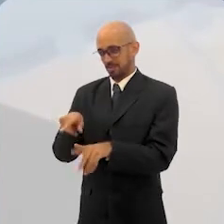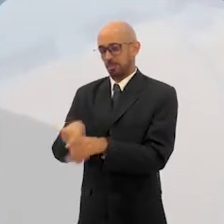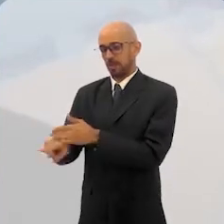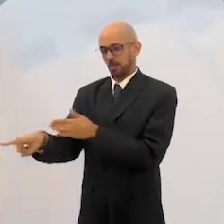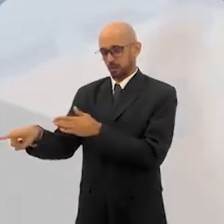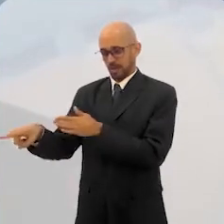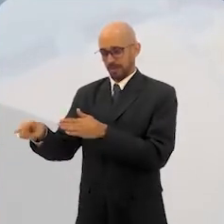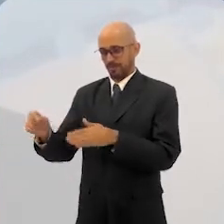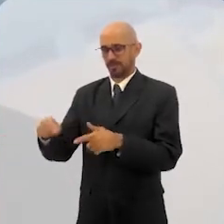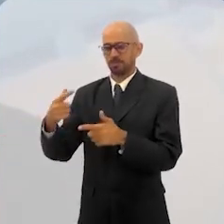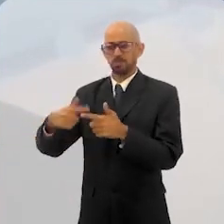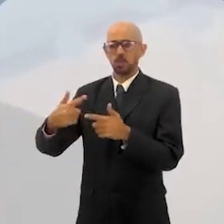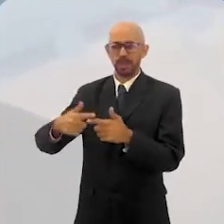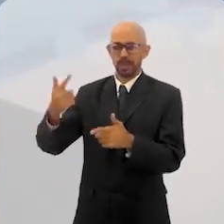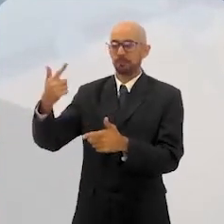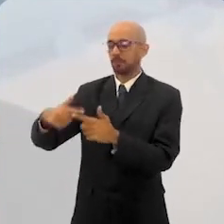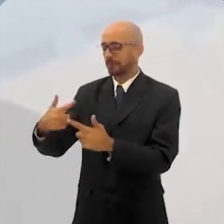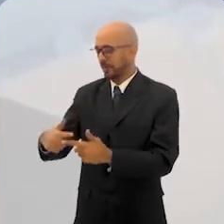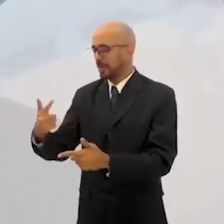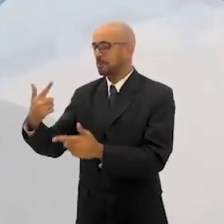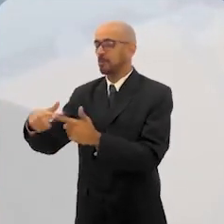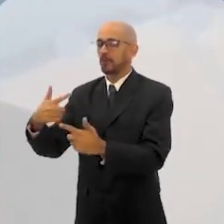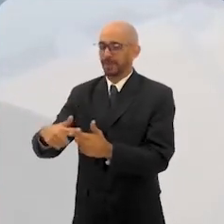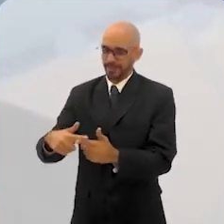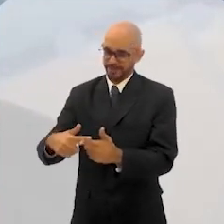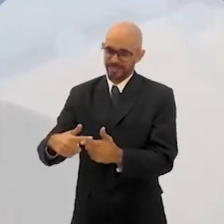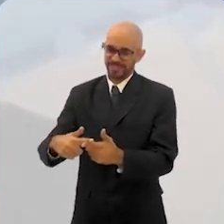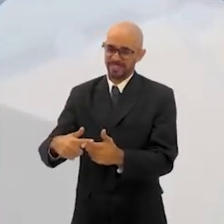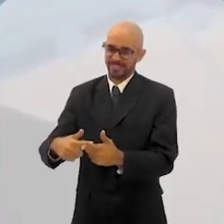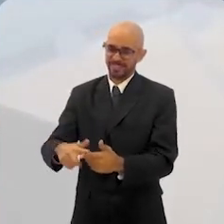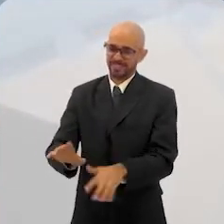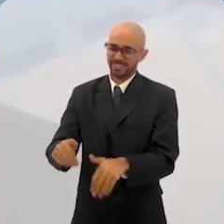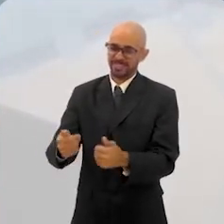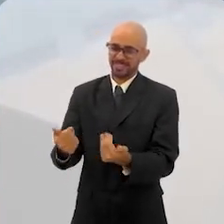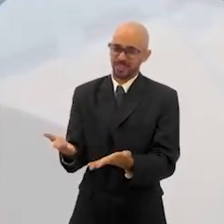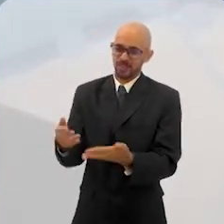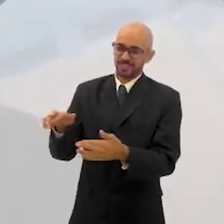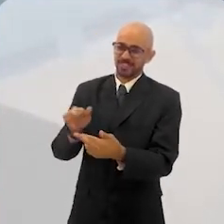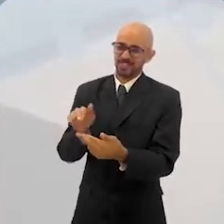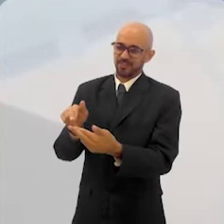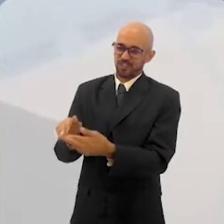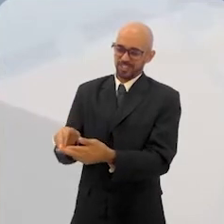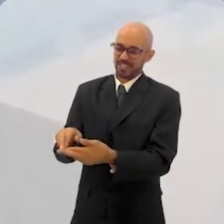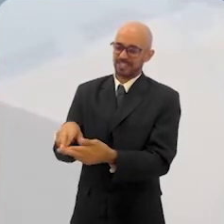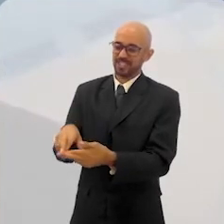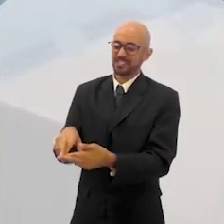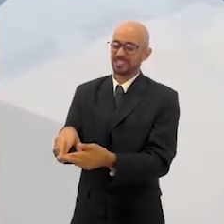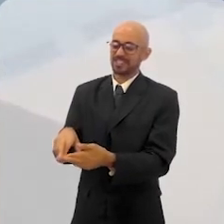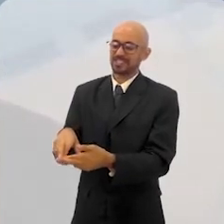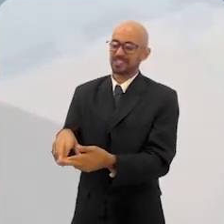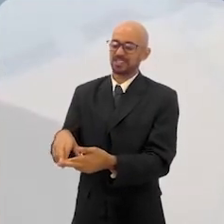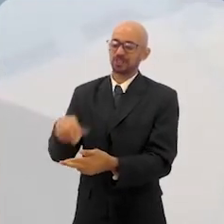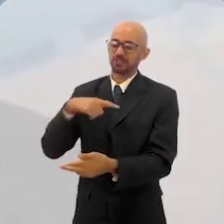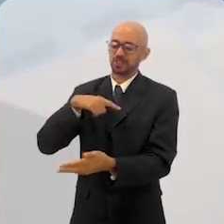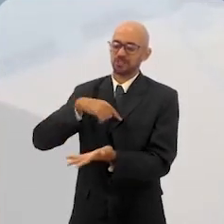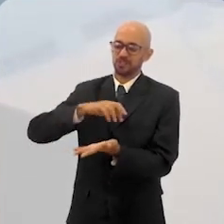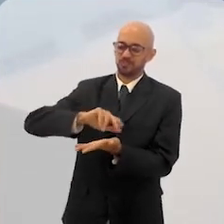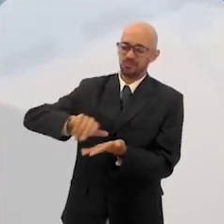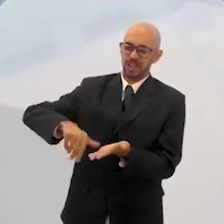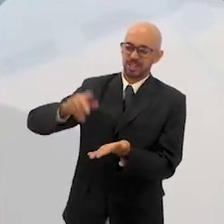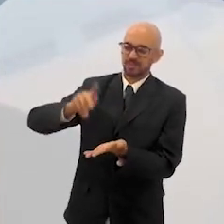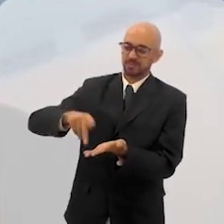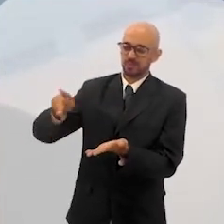perguntar as coisas, né? Por que isso? Por que aquilo? Então, assim, eu acho que essas referências da formação, e eu tive várias professoras,